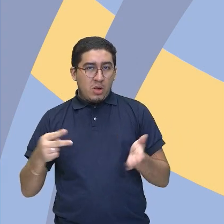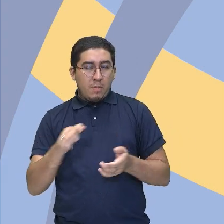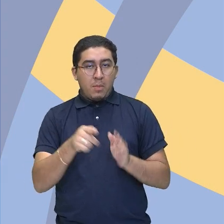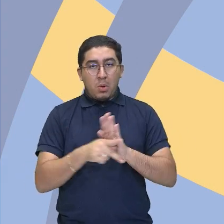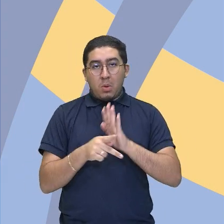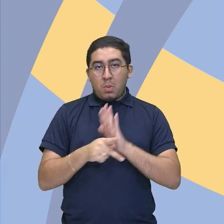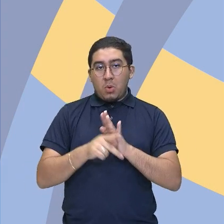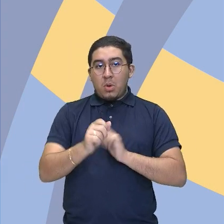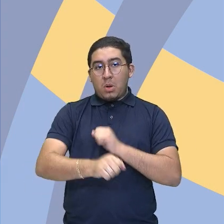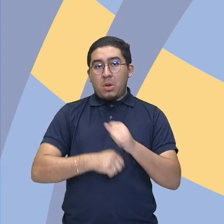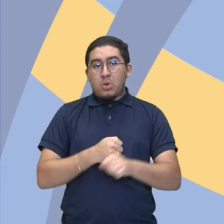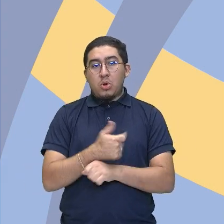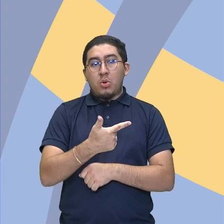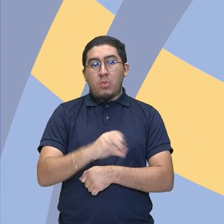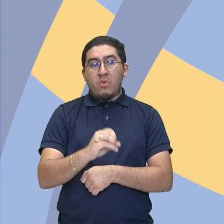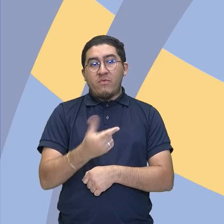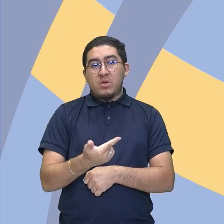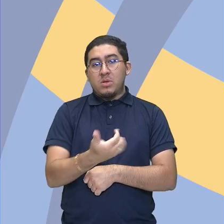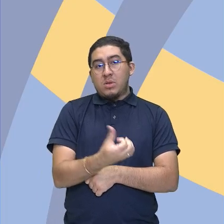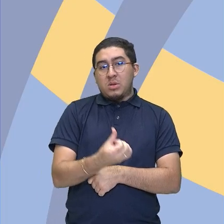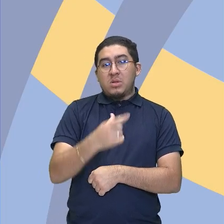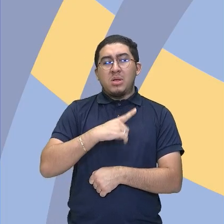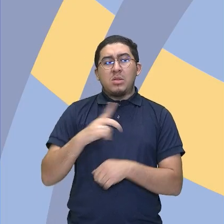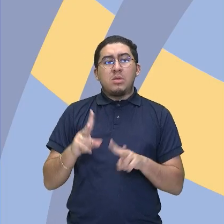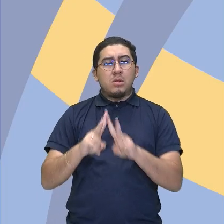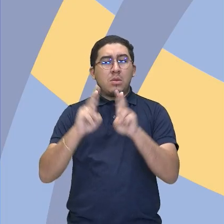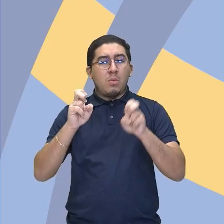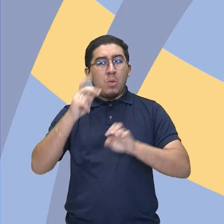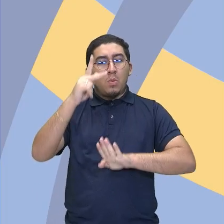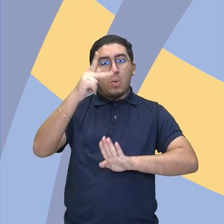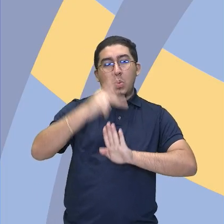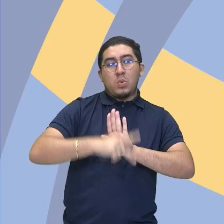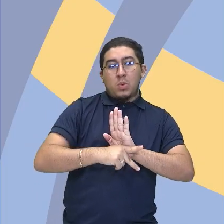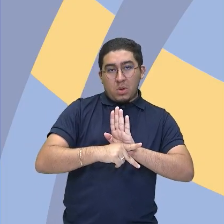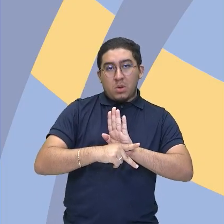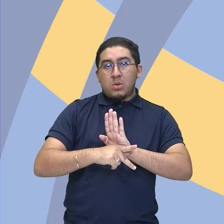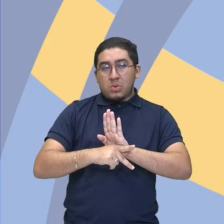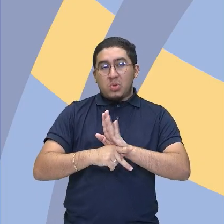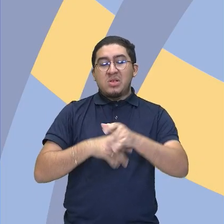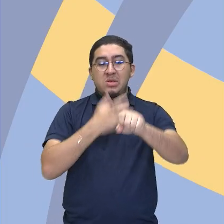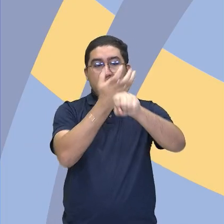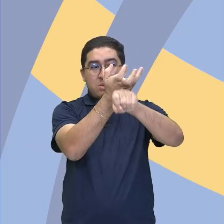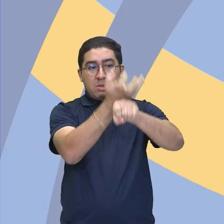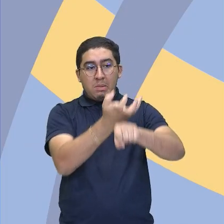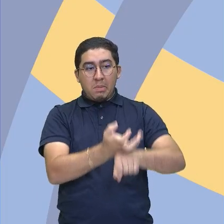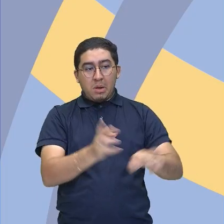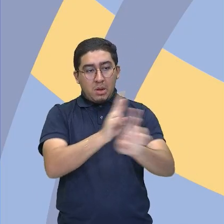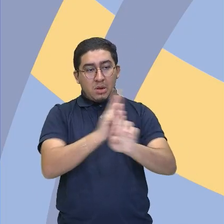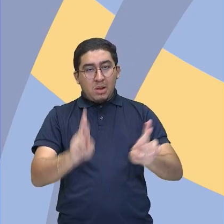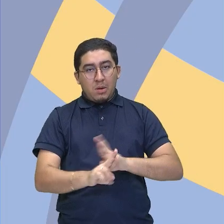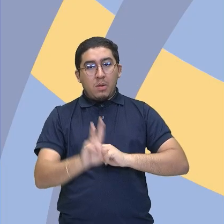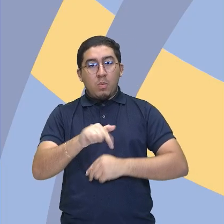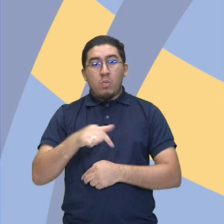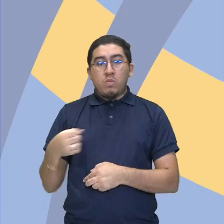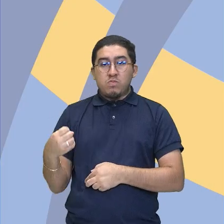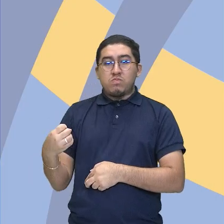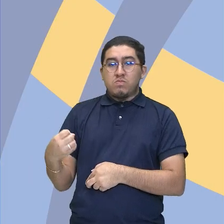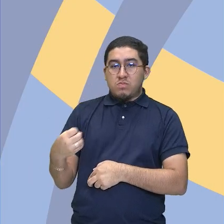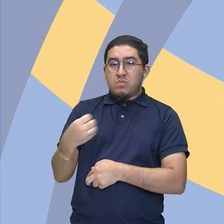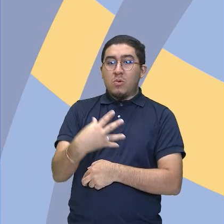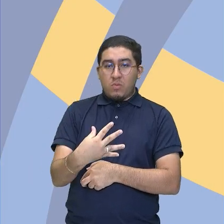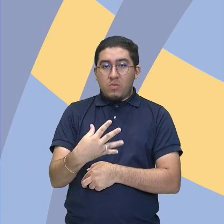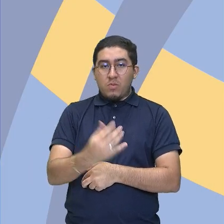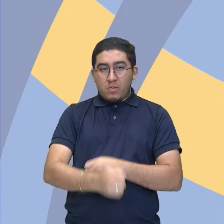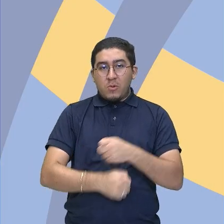2026. Vamos falar um pouco sobre os projetos interdisciplinares, que é uma novidade, né, professora Ellen, para